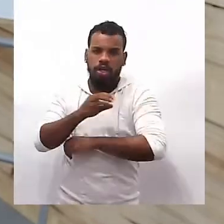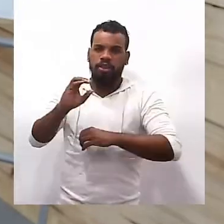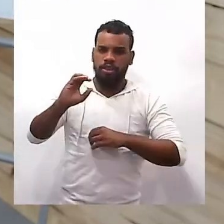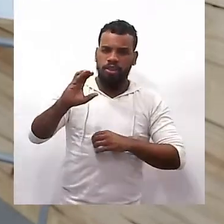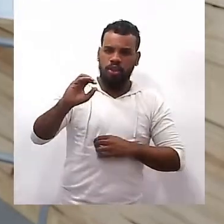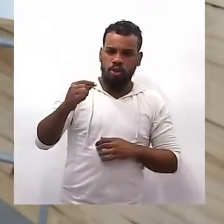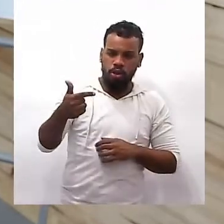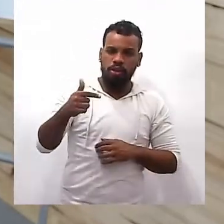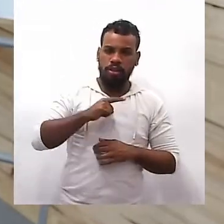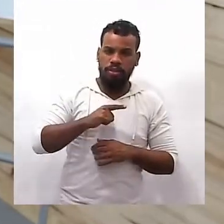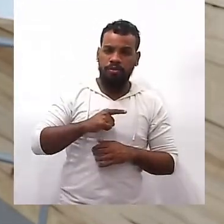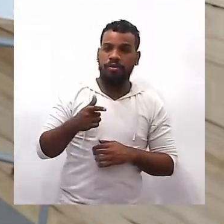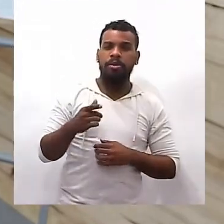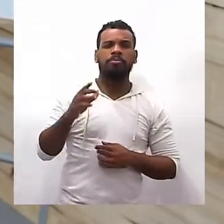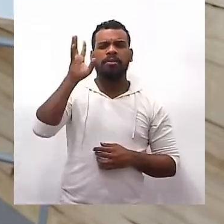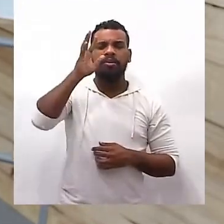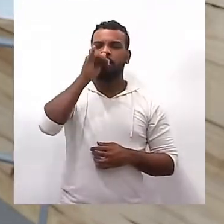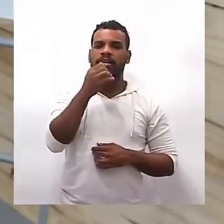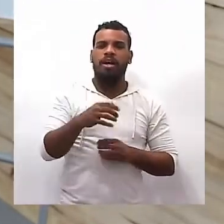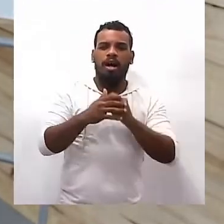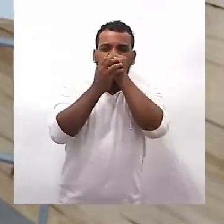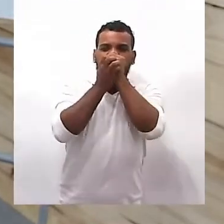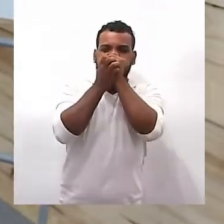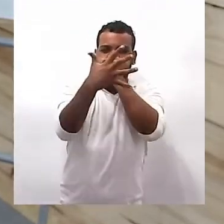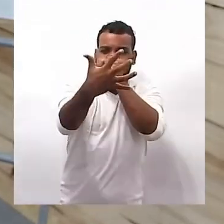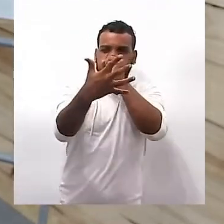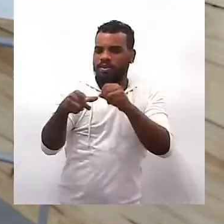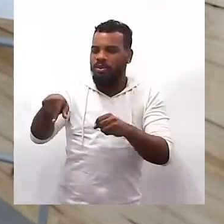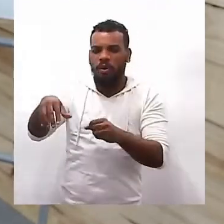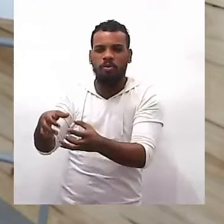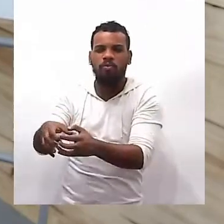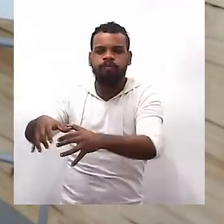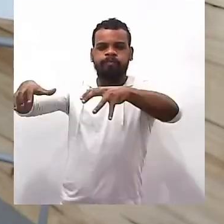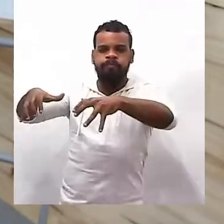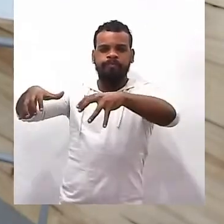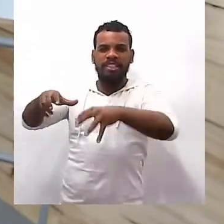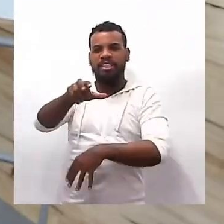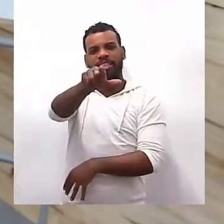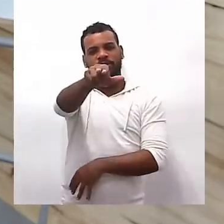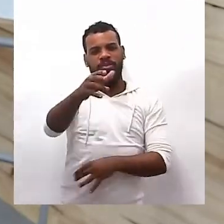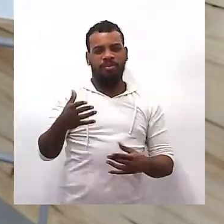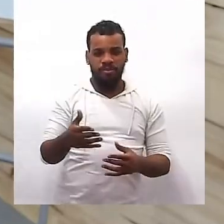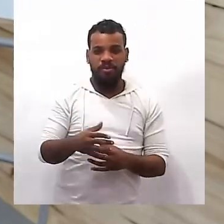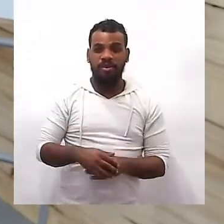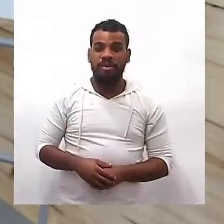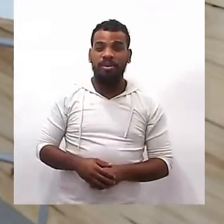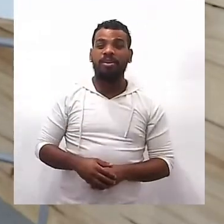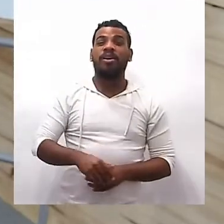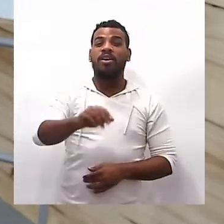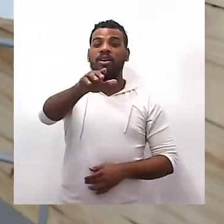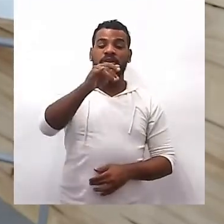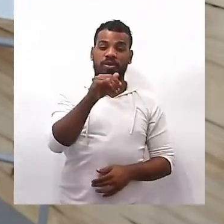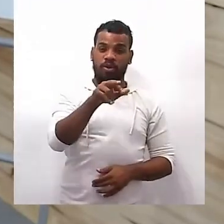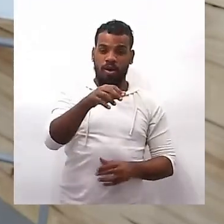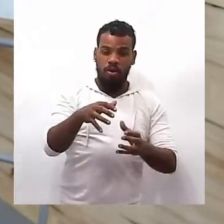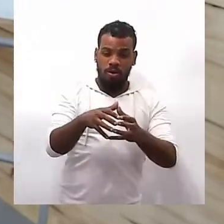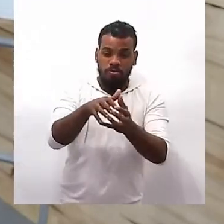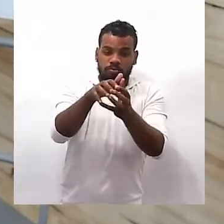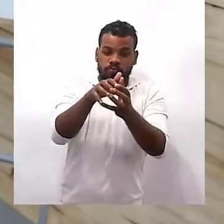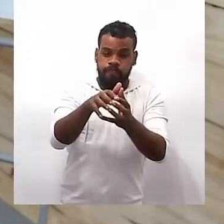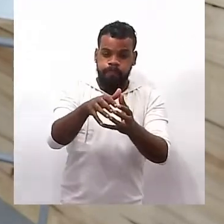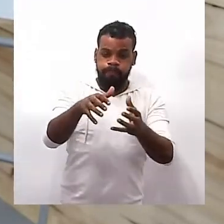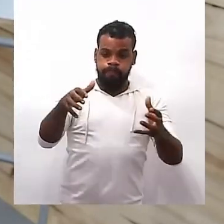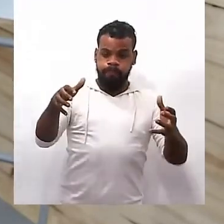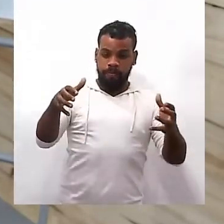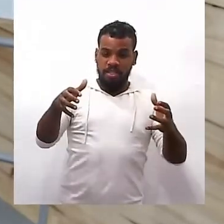CO2, imagina que é como se fosse um balão. Aí, ó, tu vai soprar. Na medida que tu sopra, menino, ei, esse balão, ó, ele